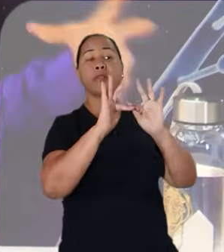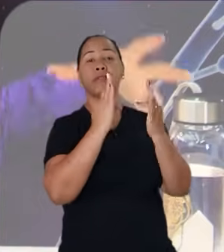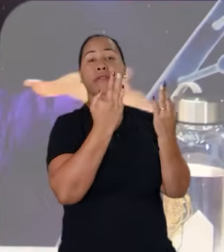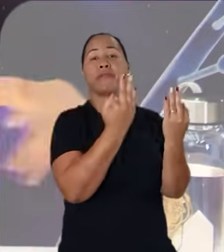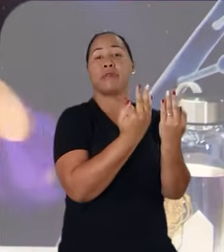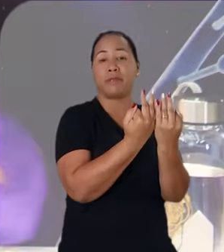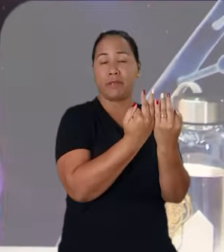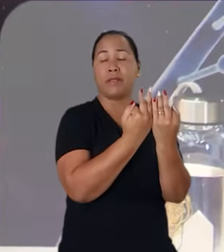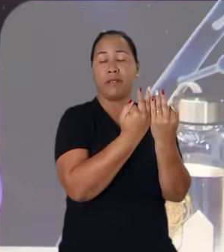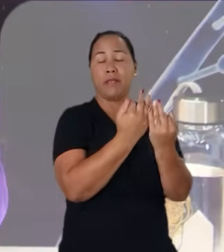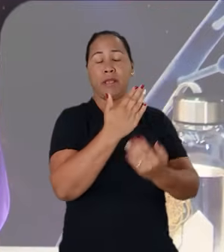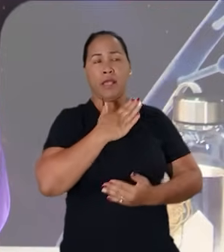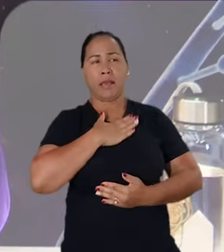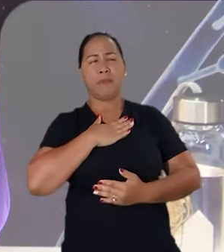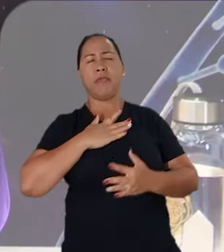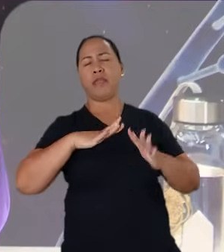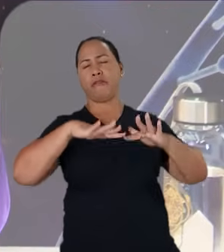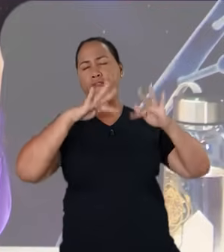situação de relacionamento,